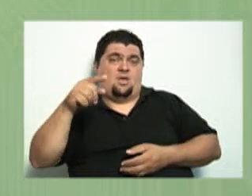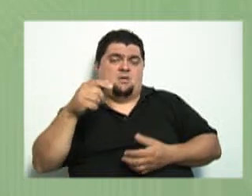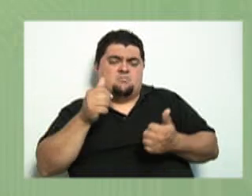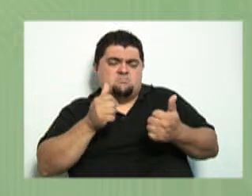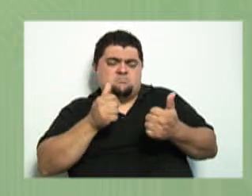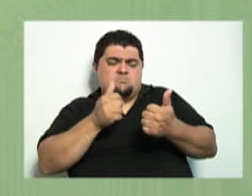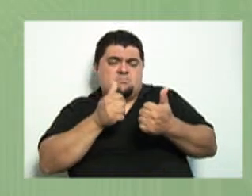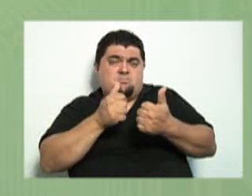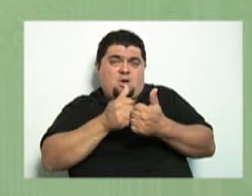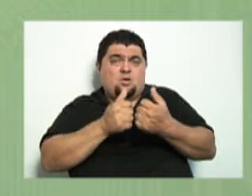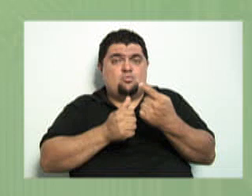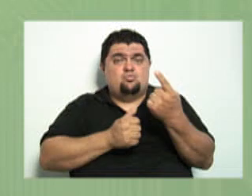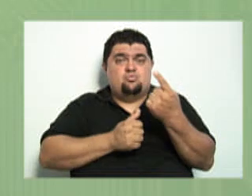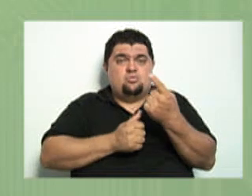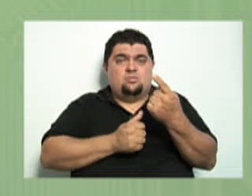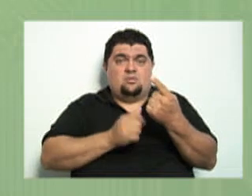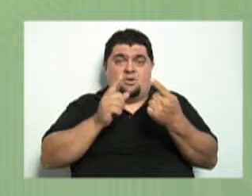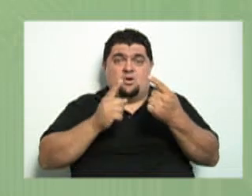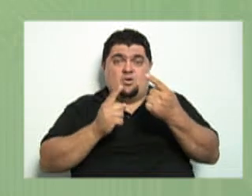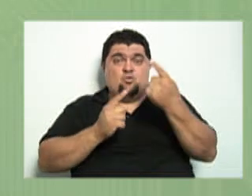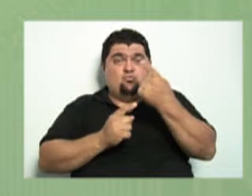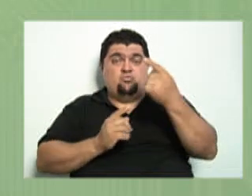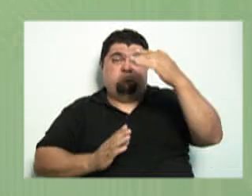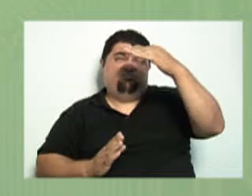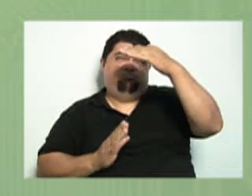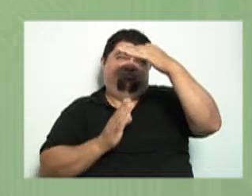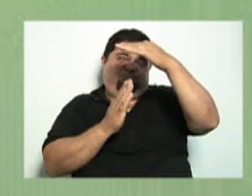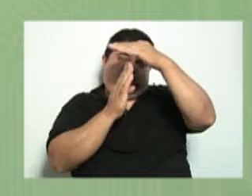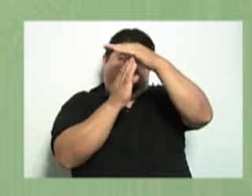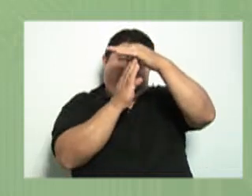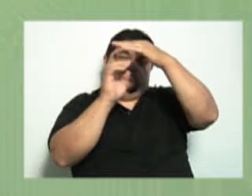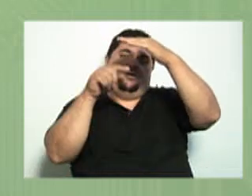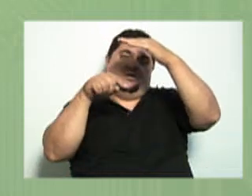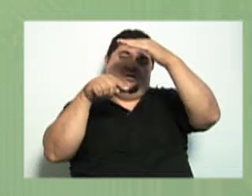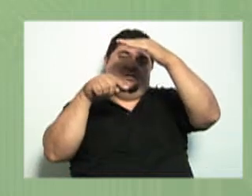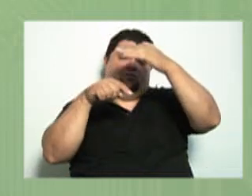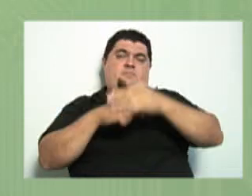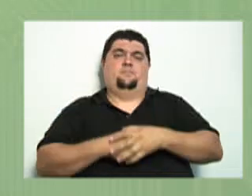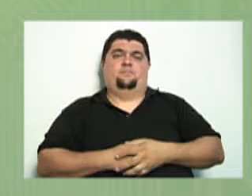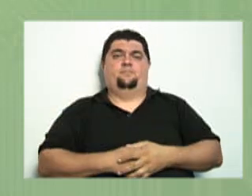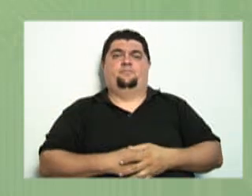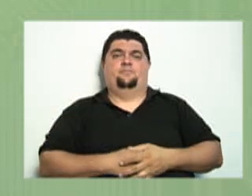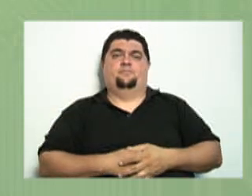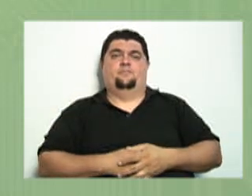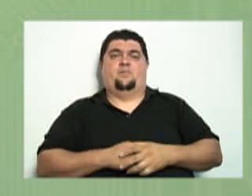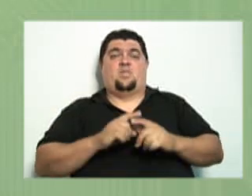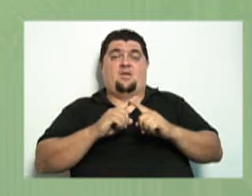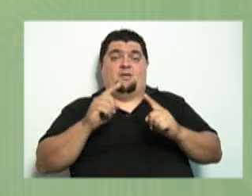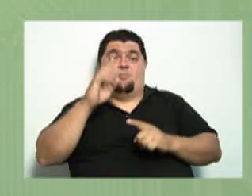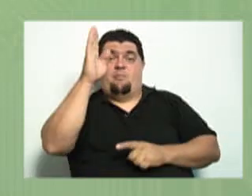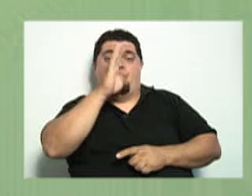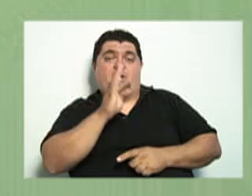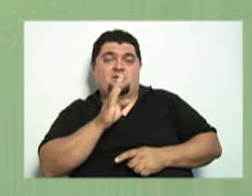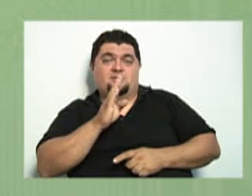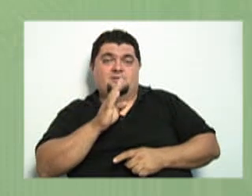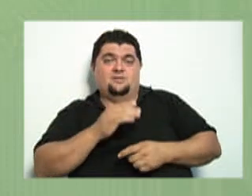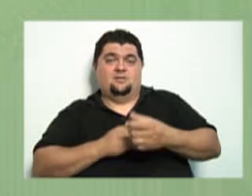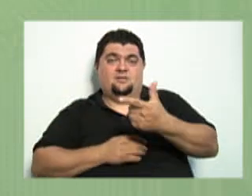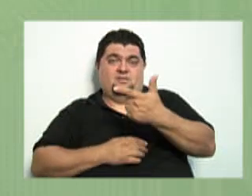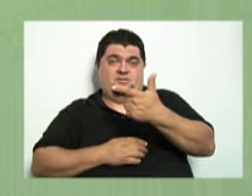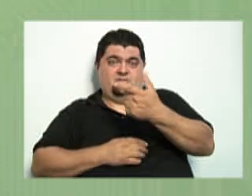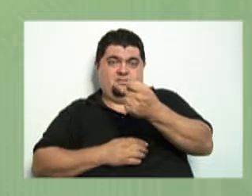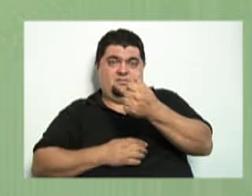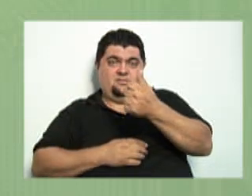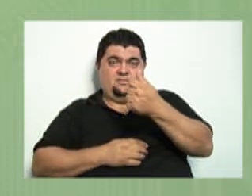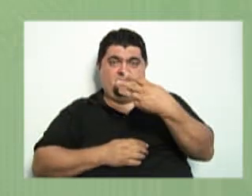perto de 1, que é o resultado maior que o IDH pode apresentar. Já o Brasil, no ano de